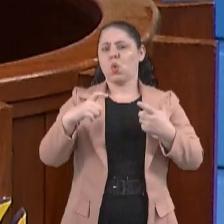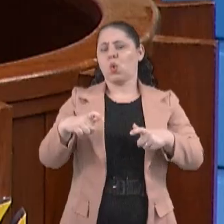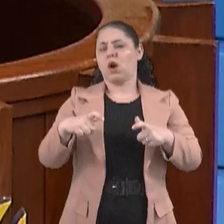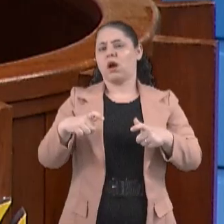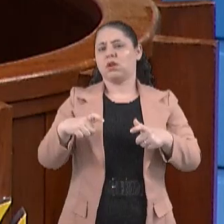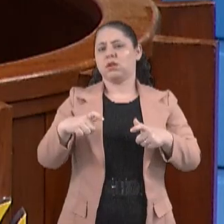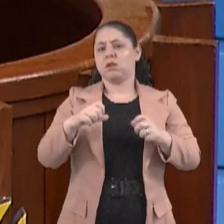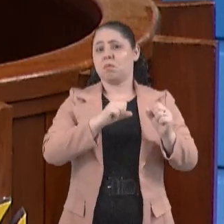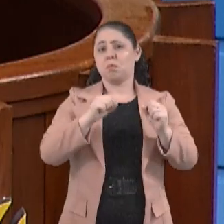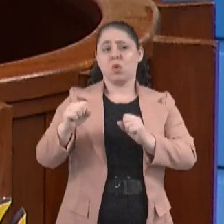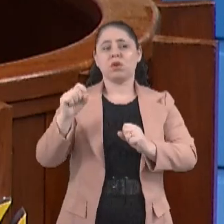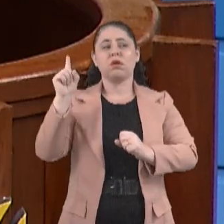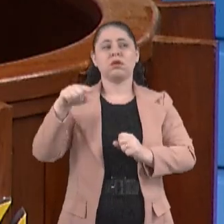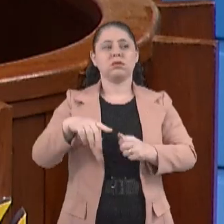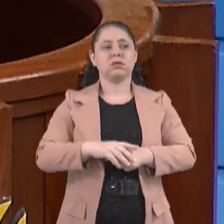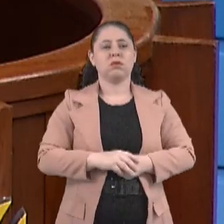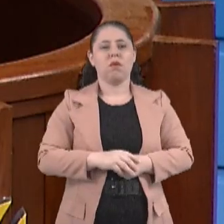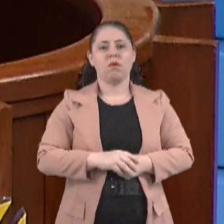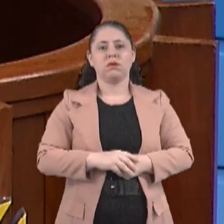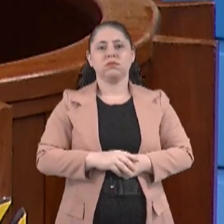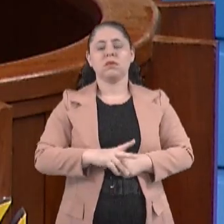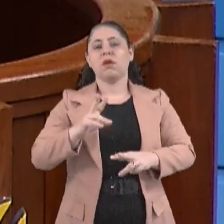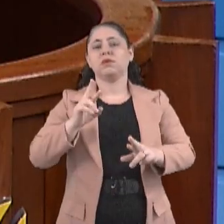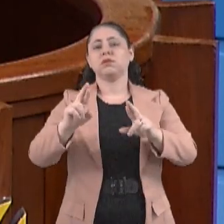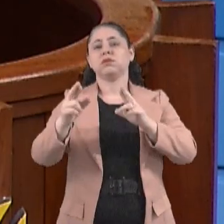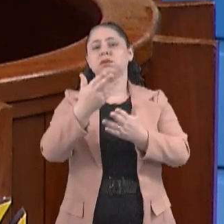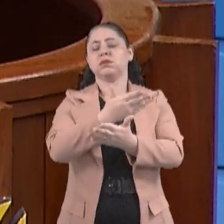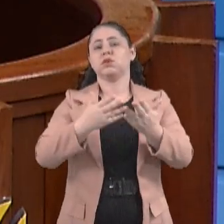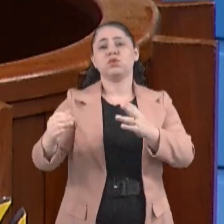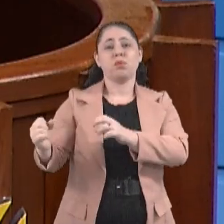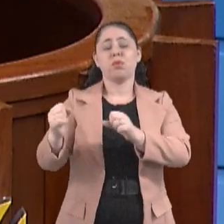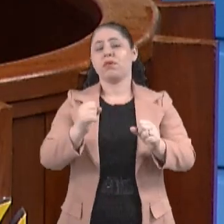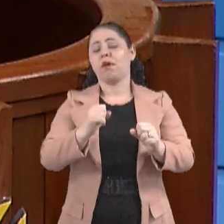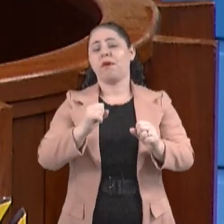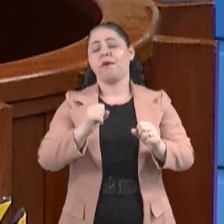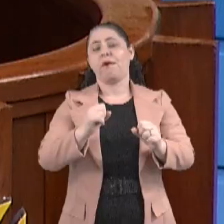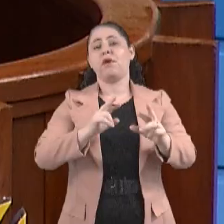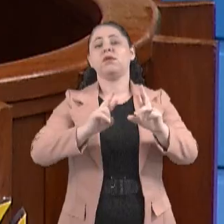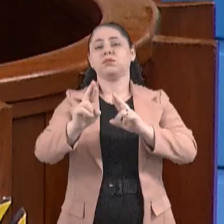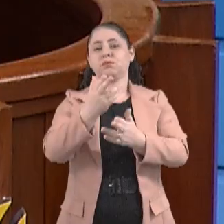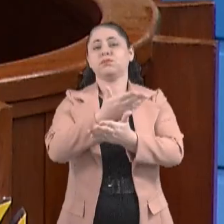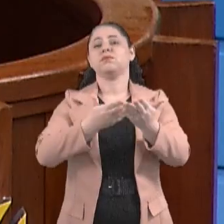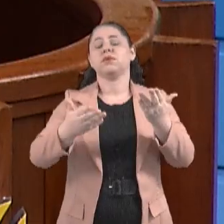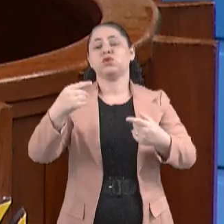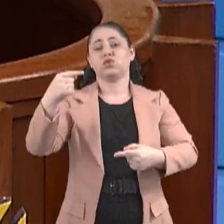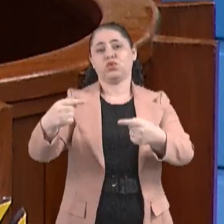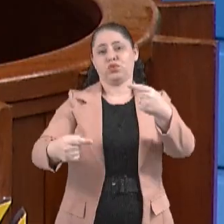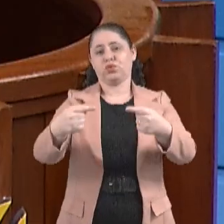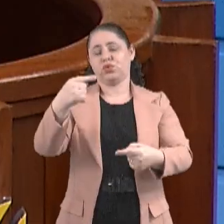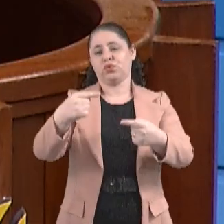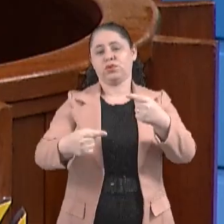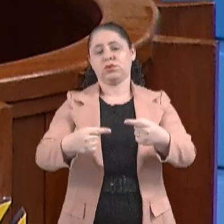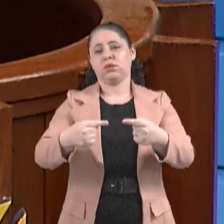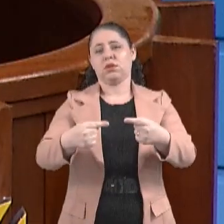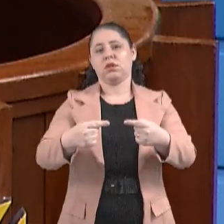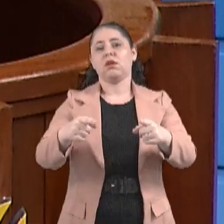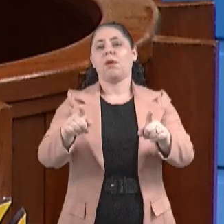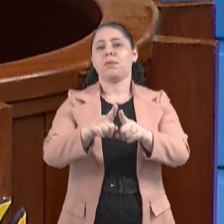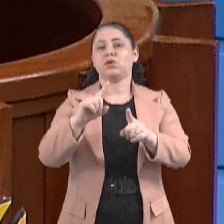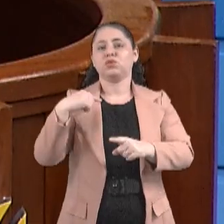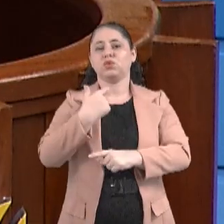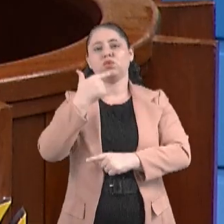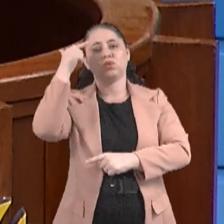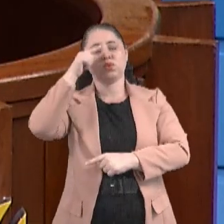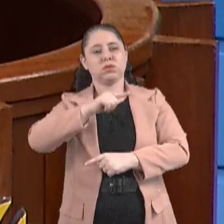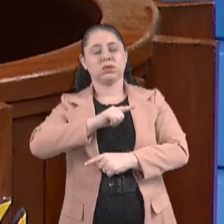lugar de poder. E essas relações de poder precisam ser relativizadas, discutidas e desconstruídas para a gente